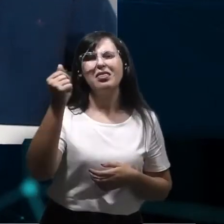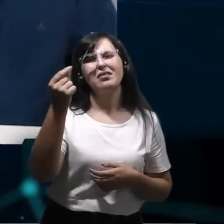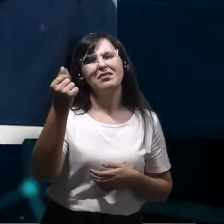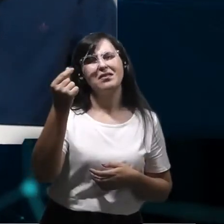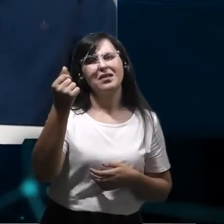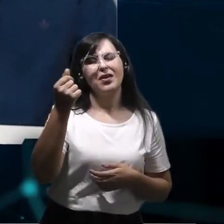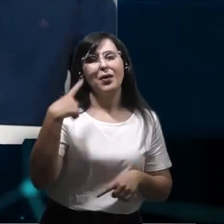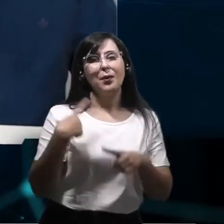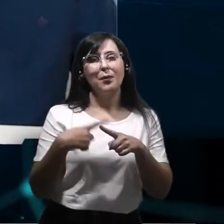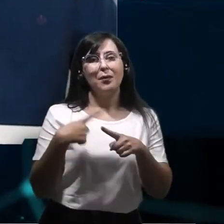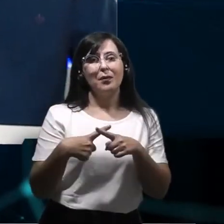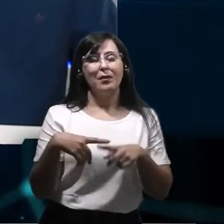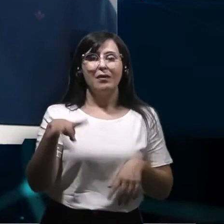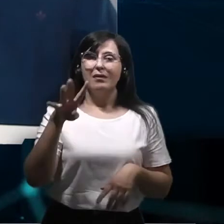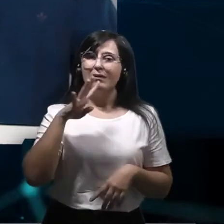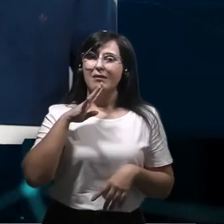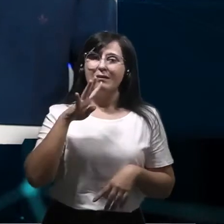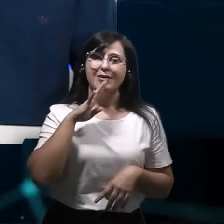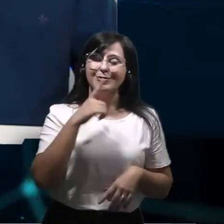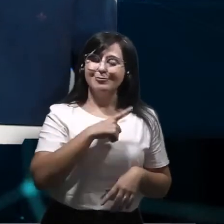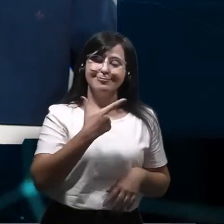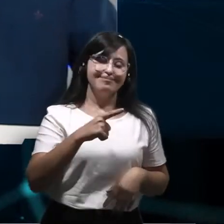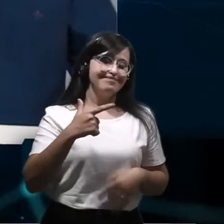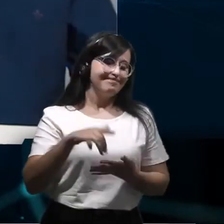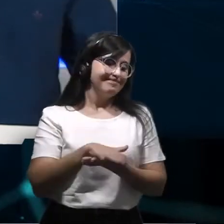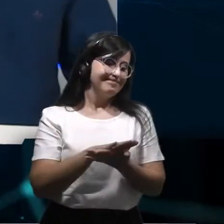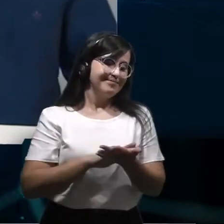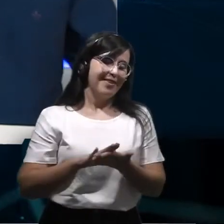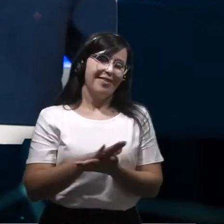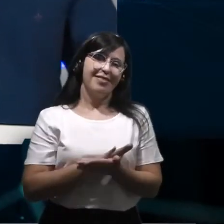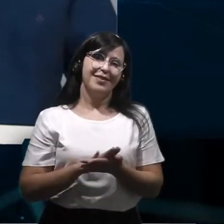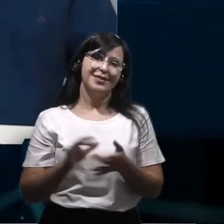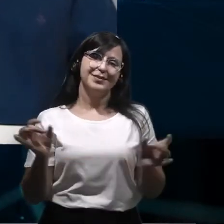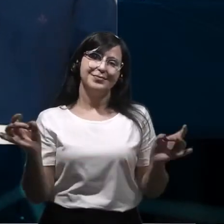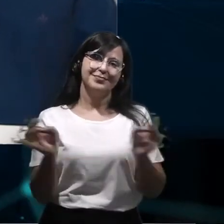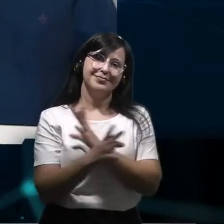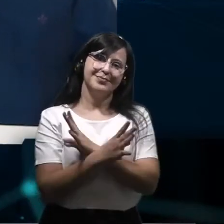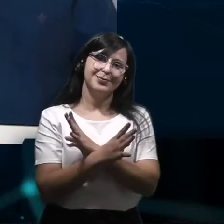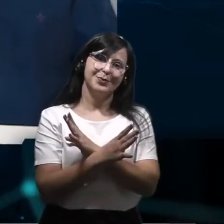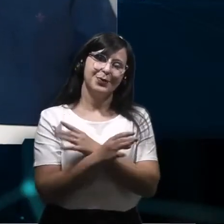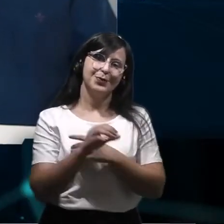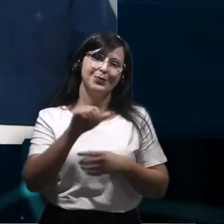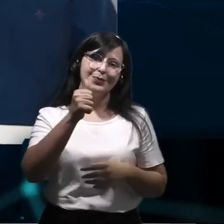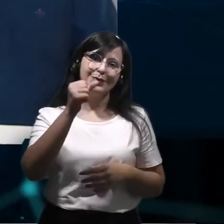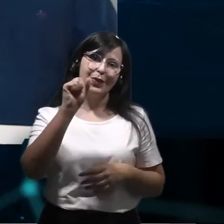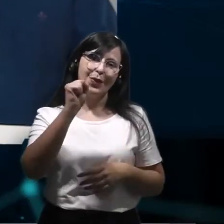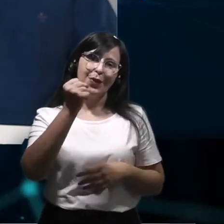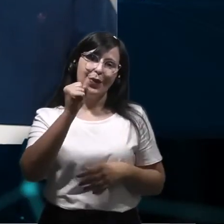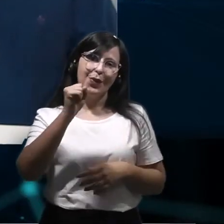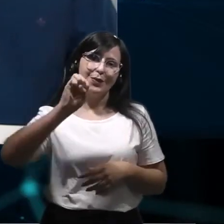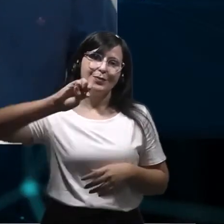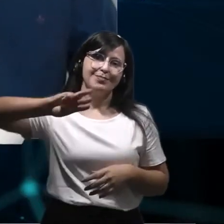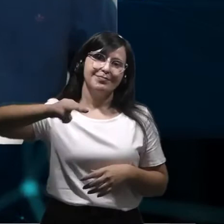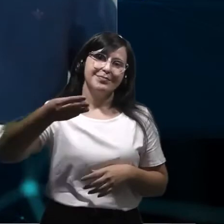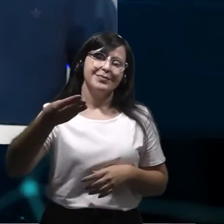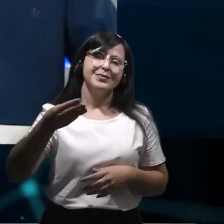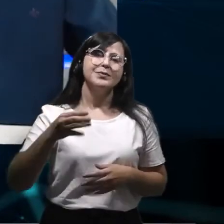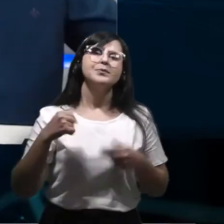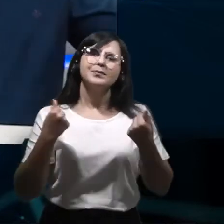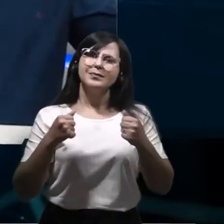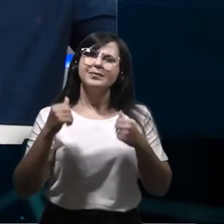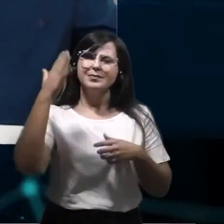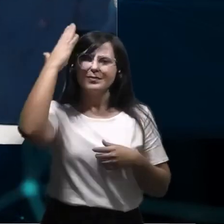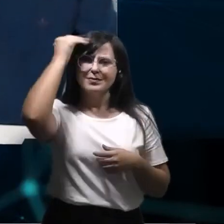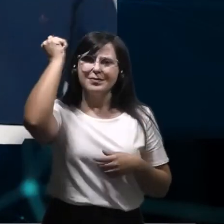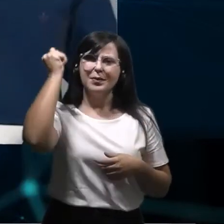Porque até onde eu tenho conhecimento, esse dinheiro não existe, essa falta aí de mais de 18 milhões. E a gente tem que saber se ele deixou tudo em dia, se